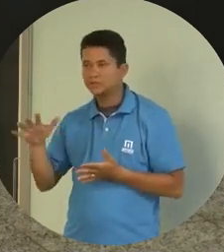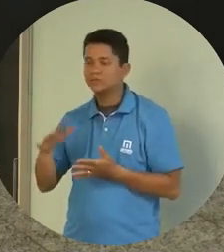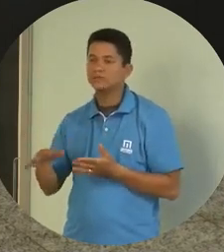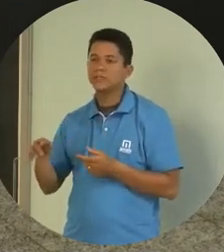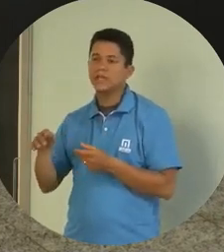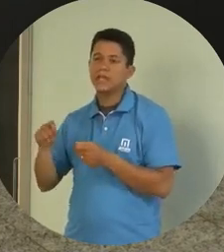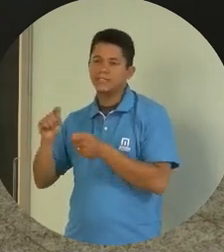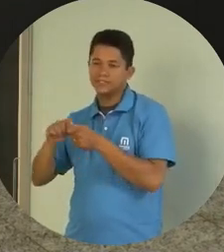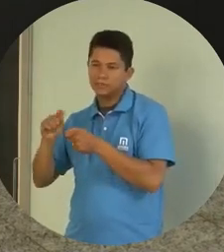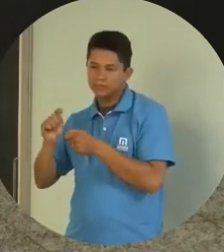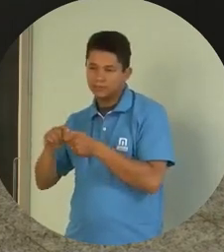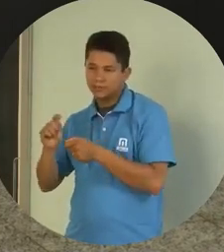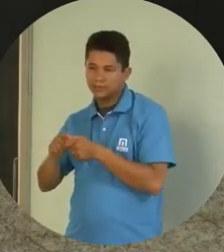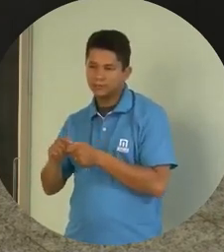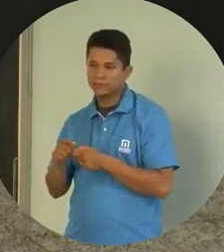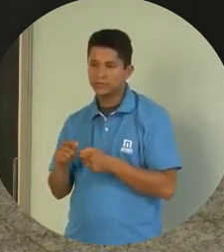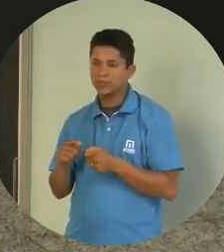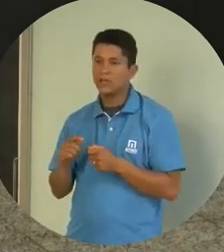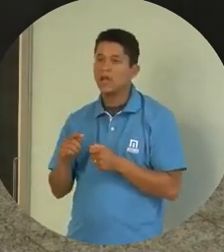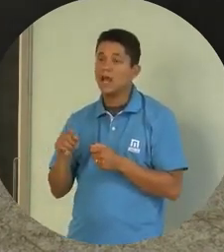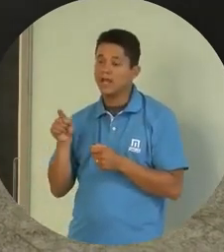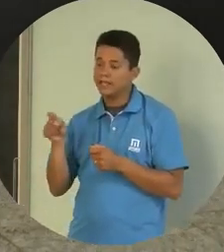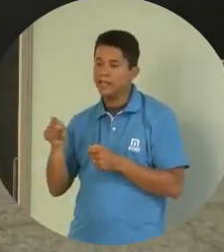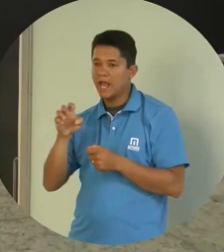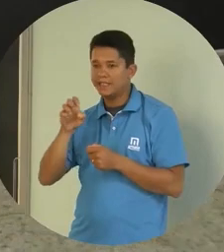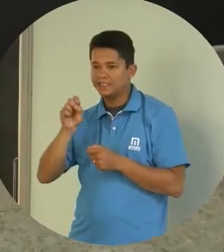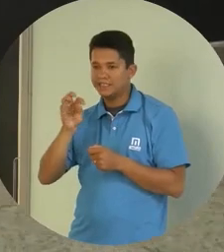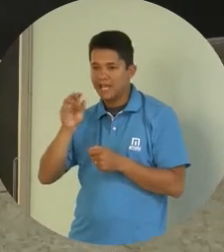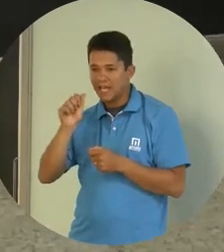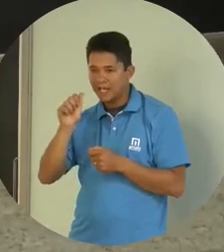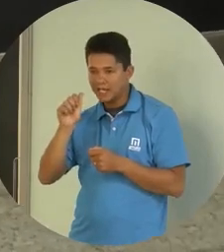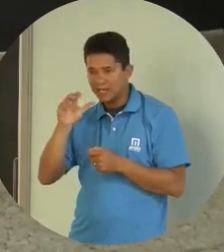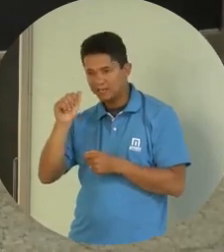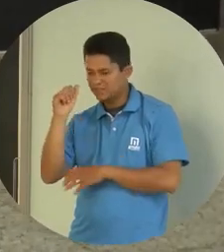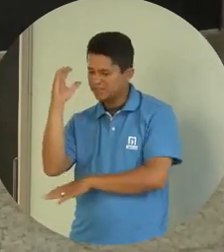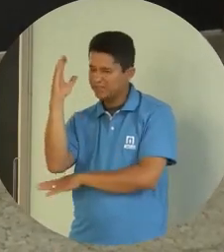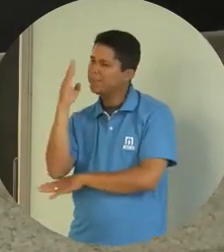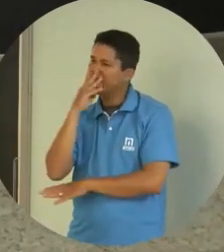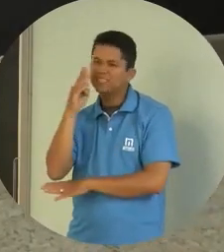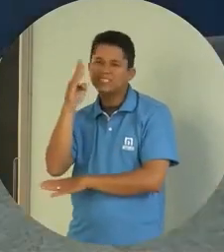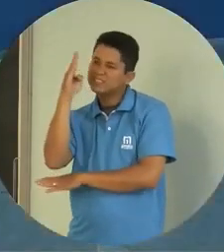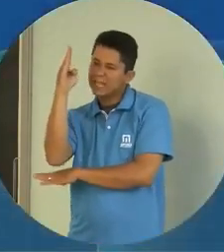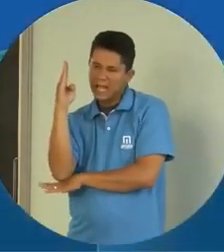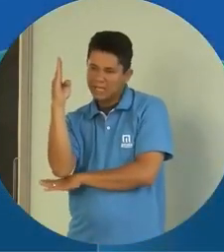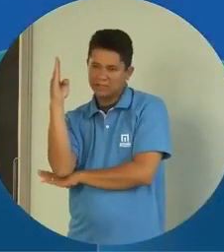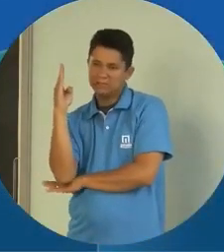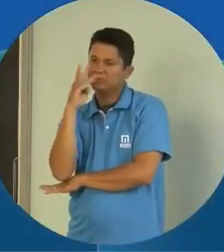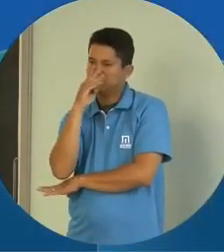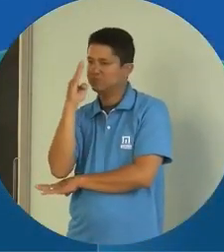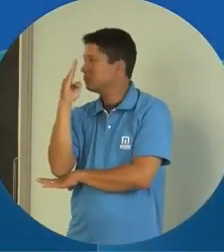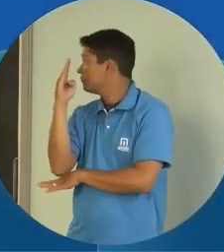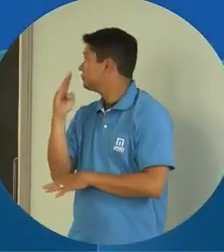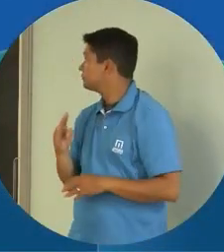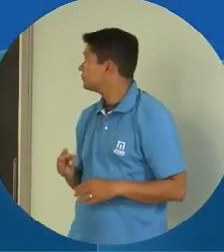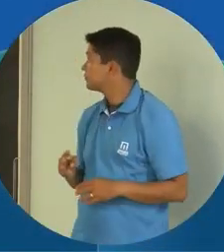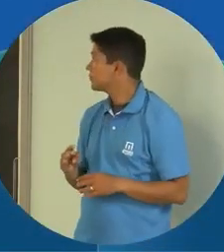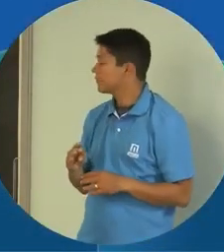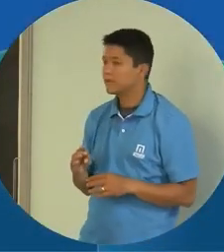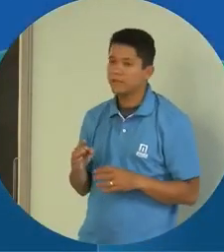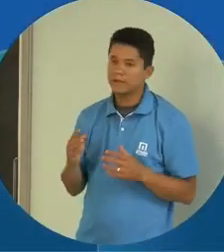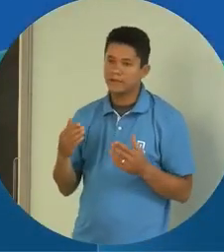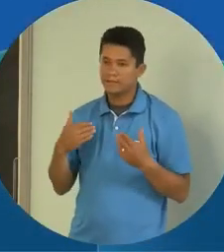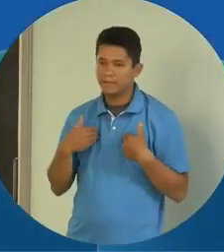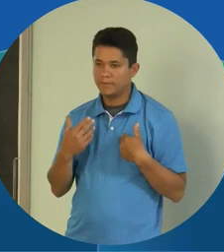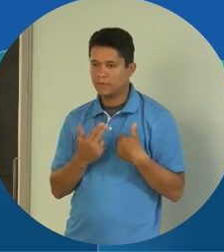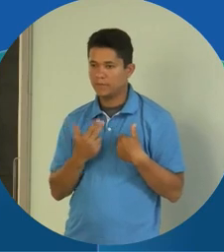que a estaca nos oferece. Como o Gília já apresentou, meu nome